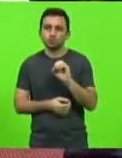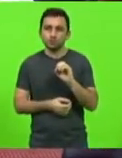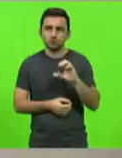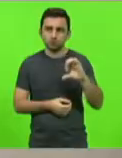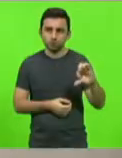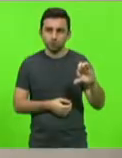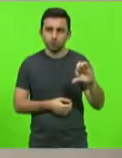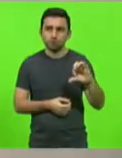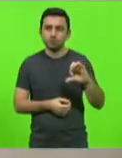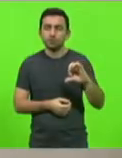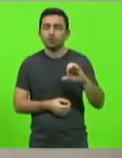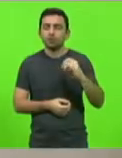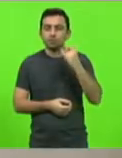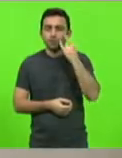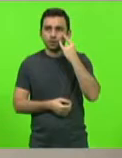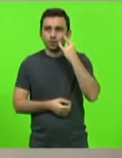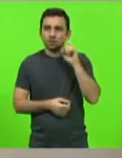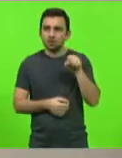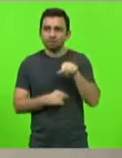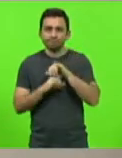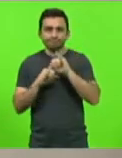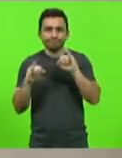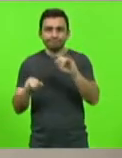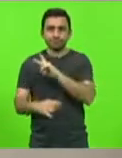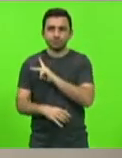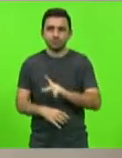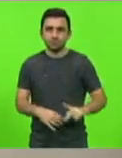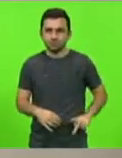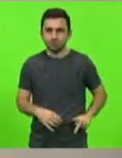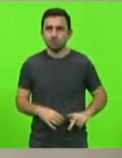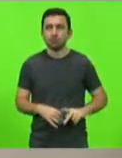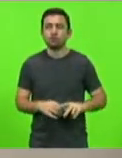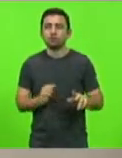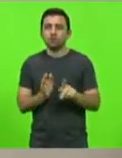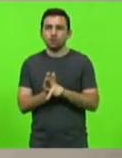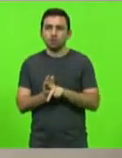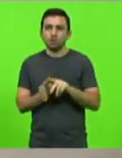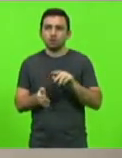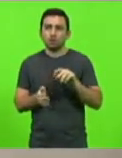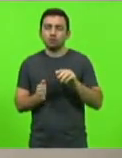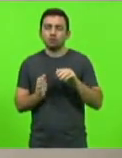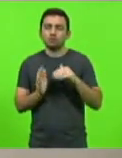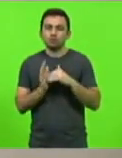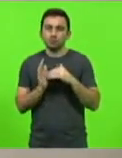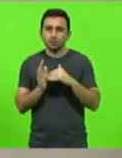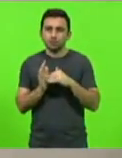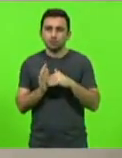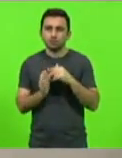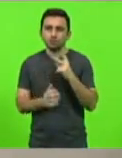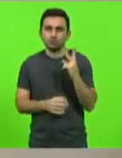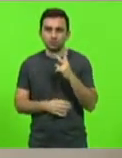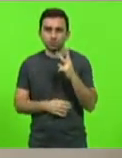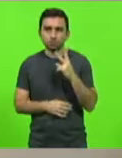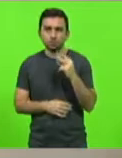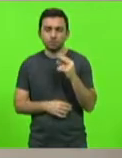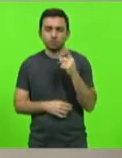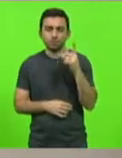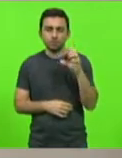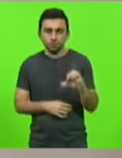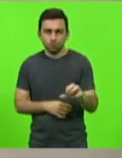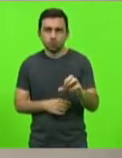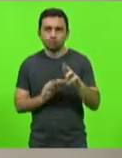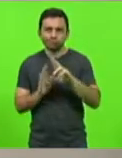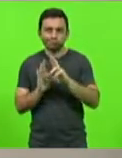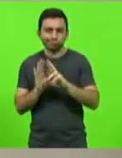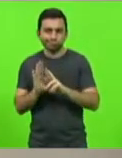deputado Mauro de Nadal, manifestando ao presidente do Senado, apoio ao projeto de lei 2022-2019, que regulamenta o exercício da